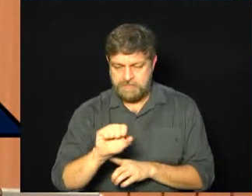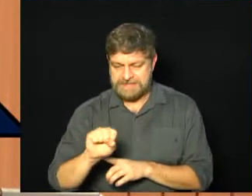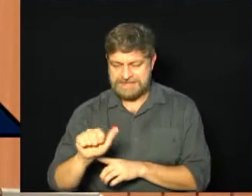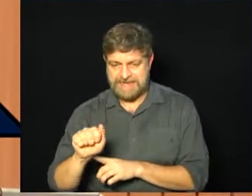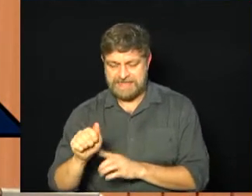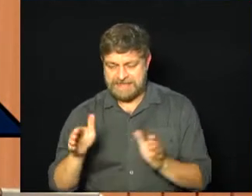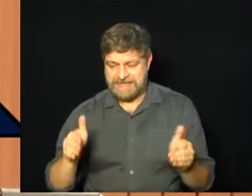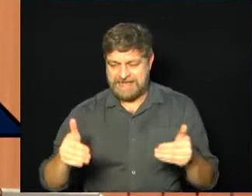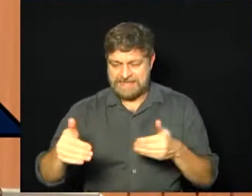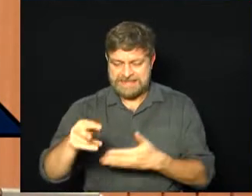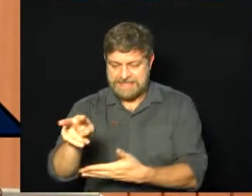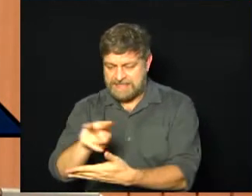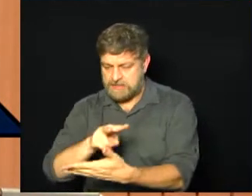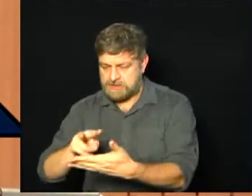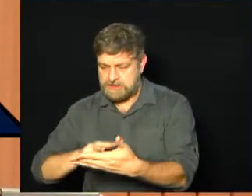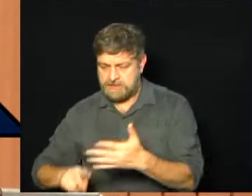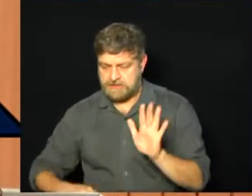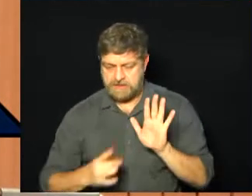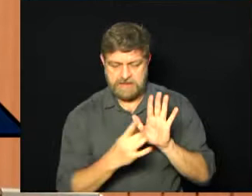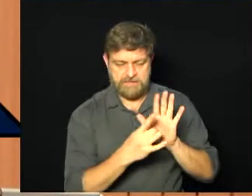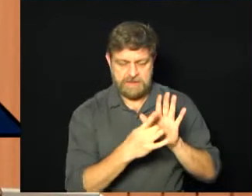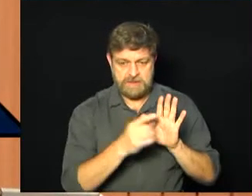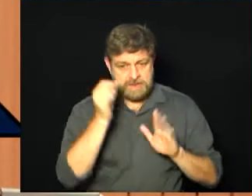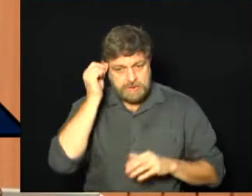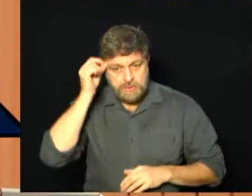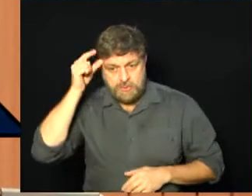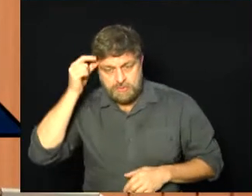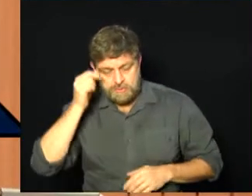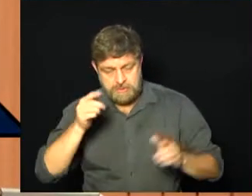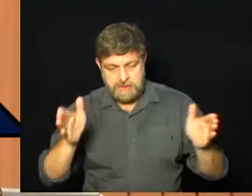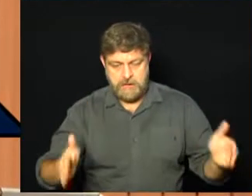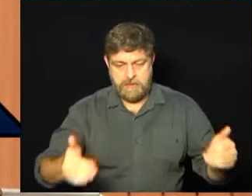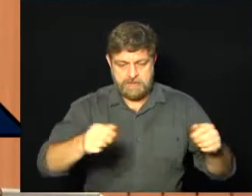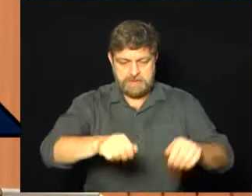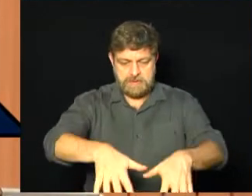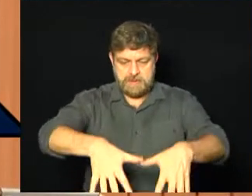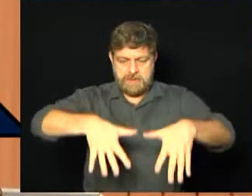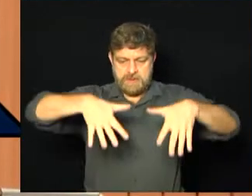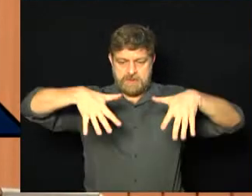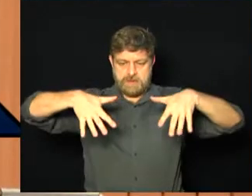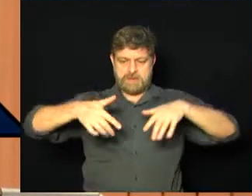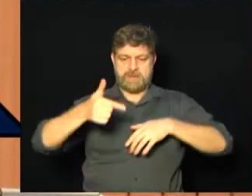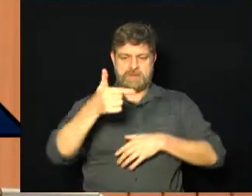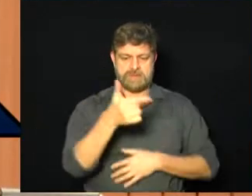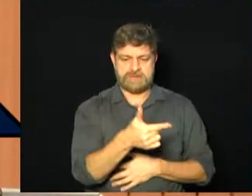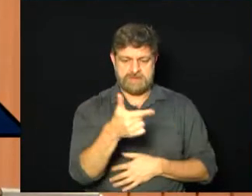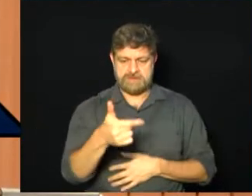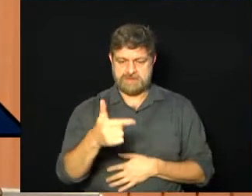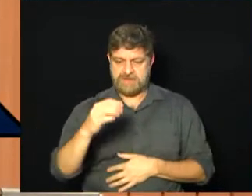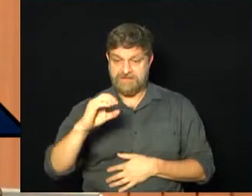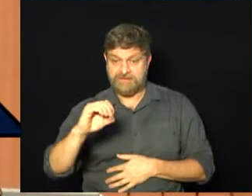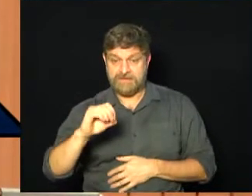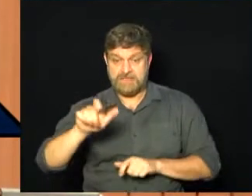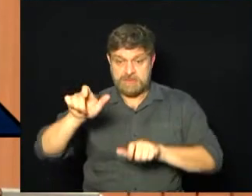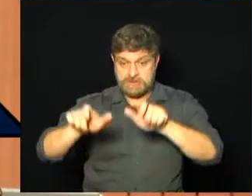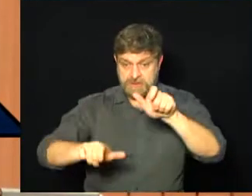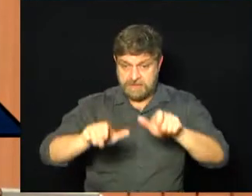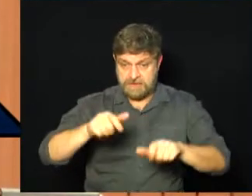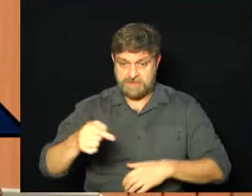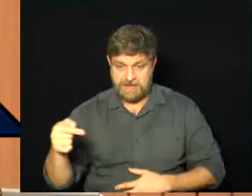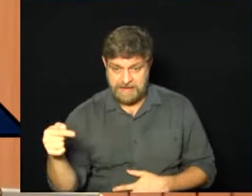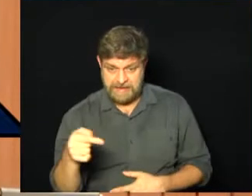leitura, vitrine cultural, um auditório para 220 pessoas. O auditório já cedeu